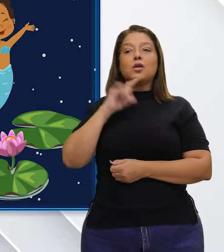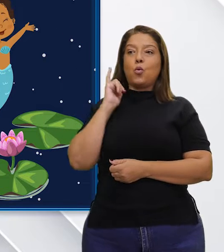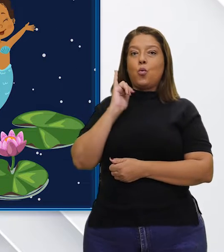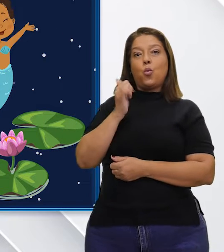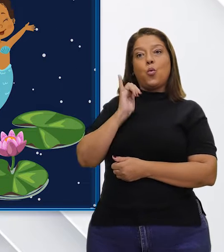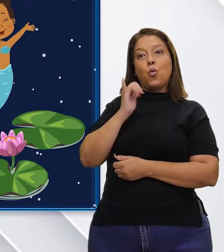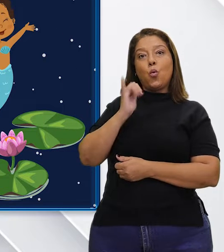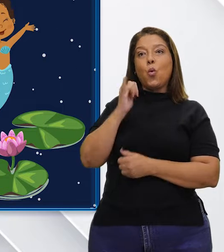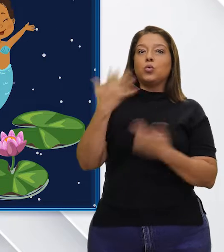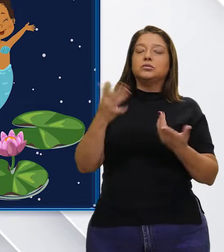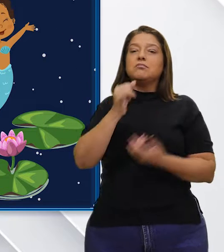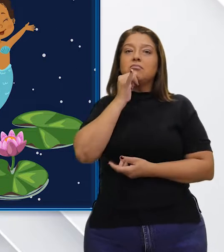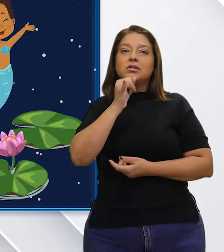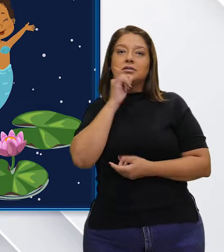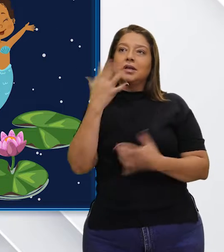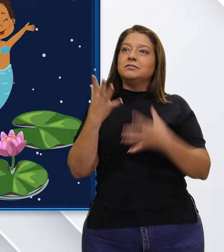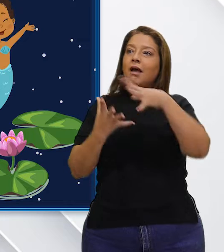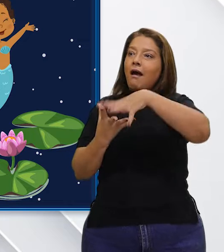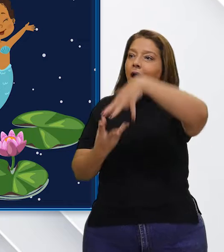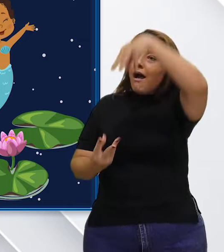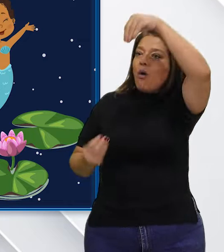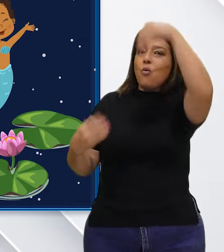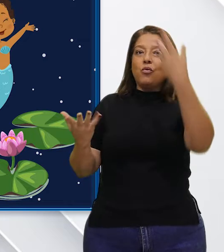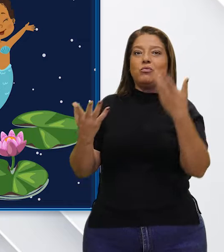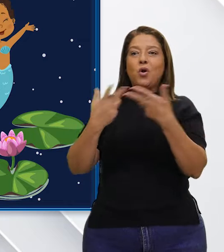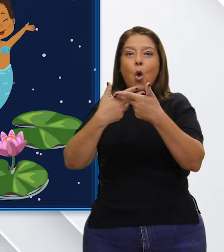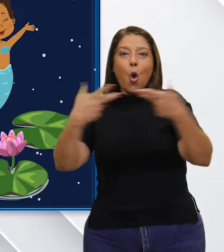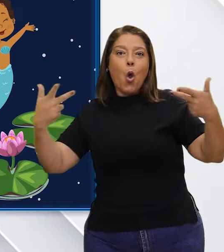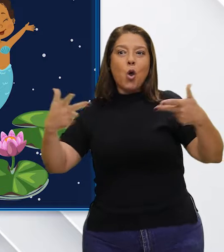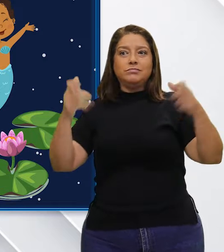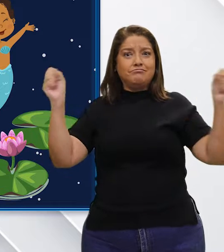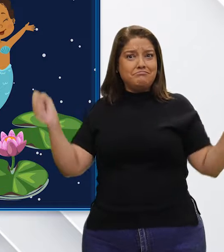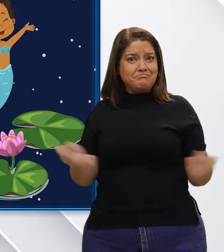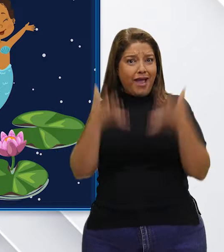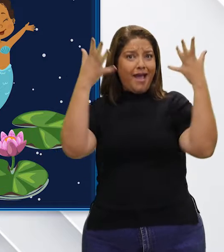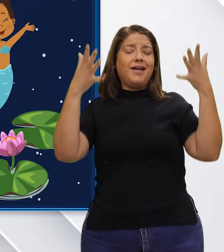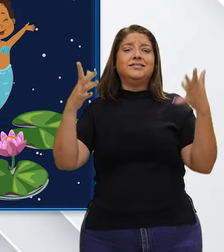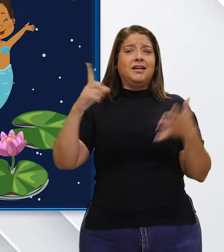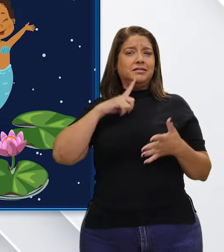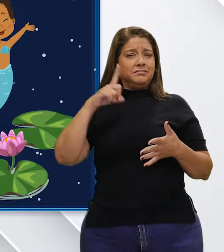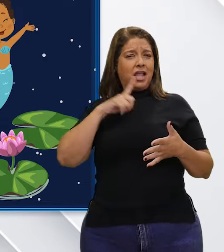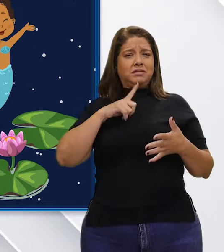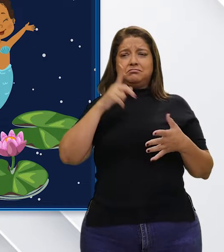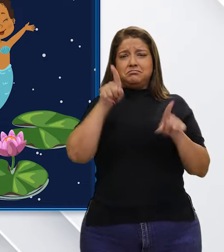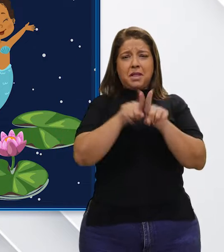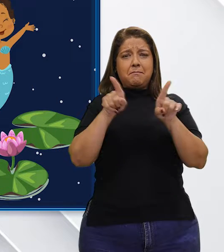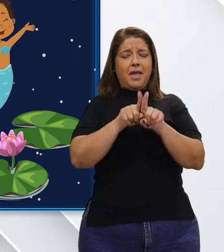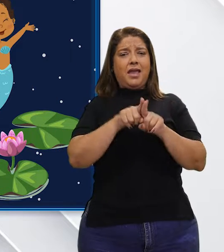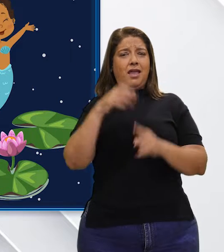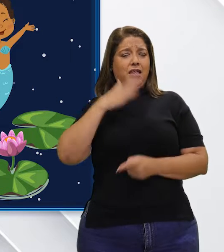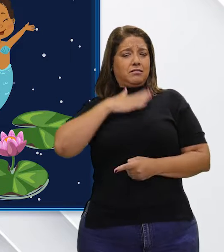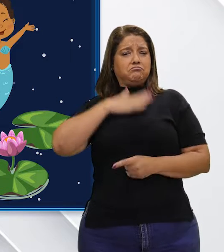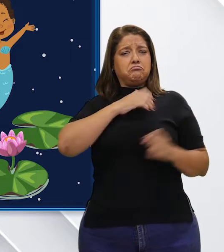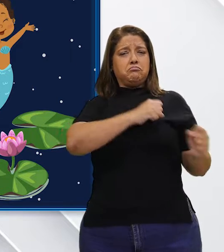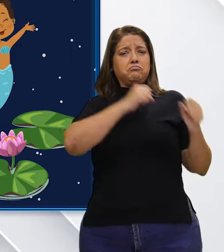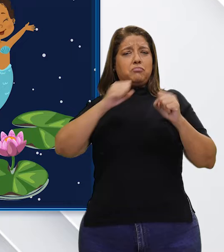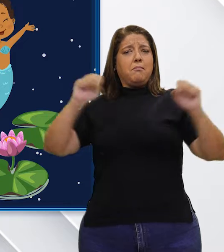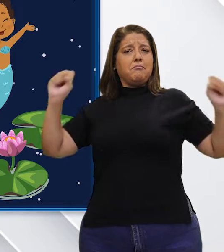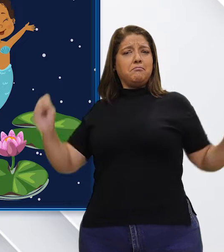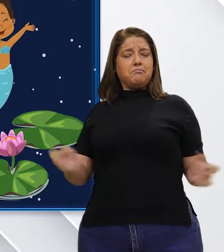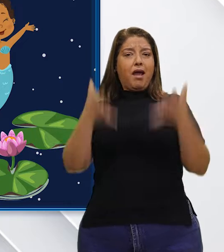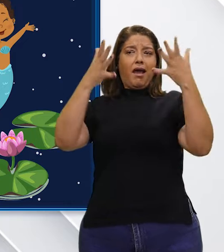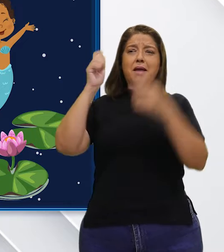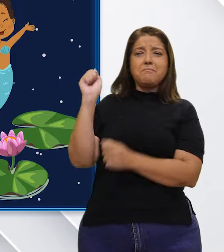na narrativa, como seres míticos, criaturas fantásticas, poderes mágicos, entre